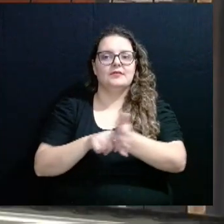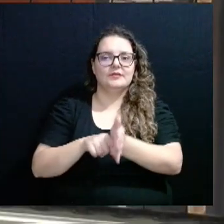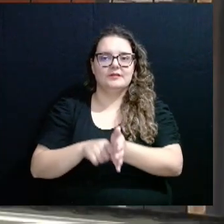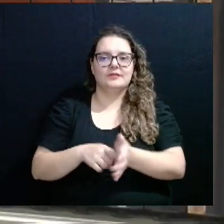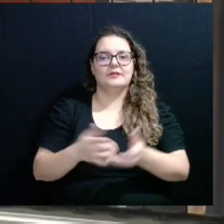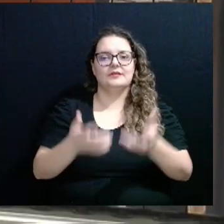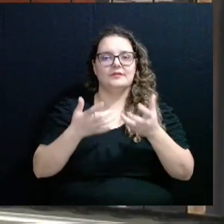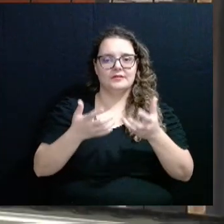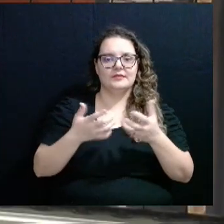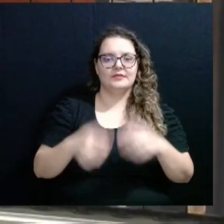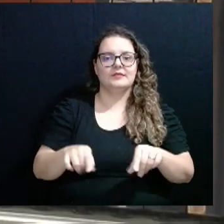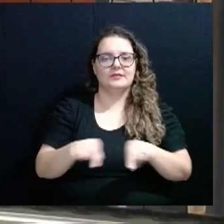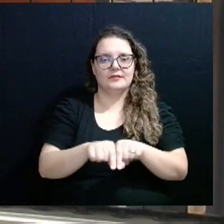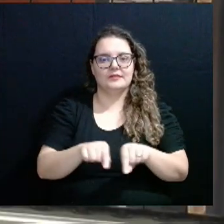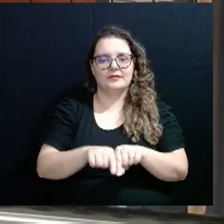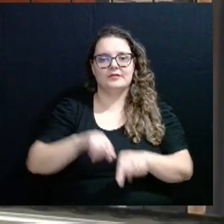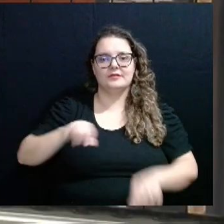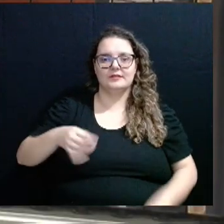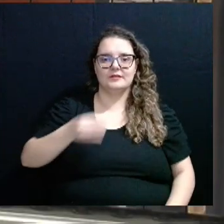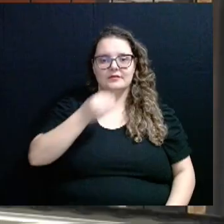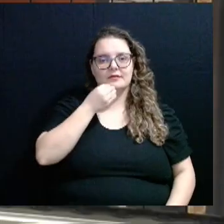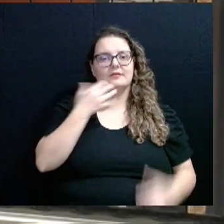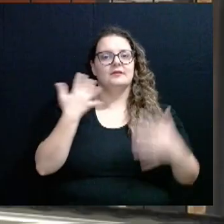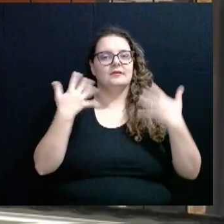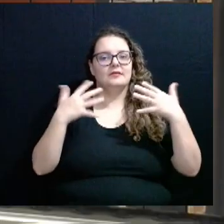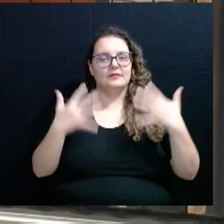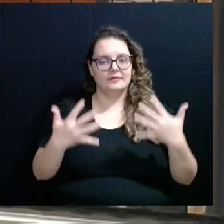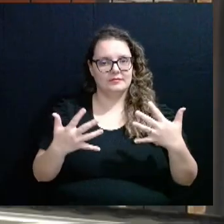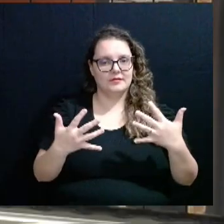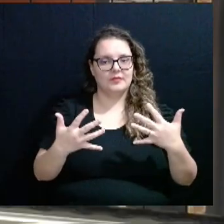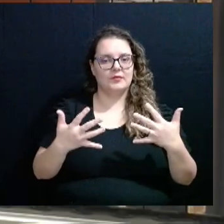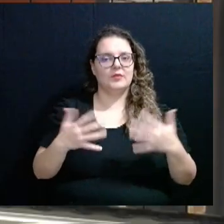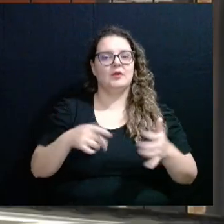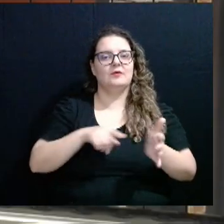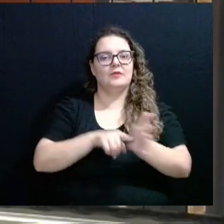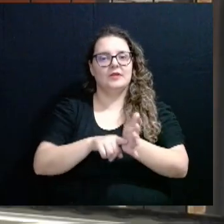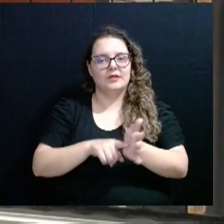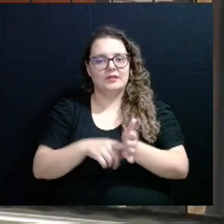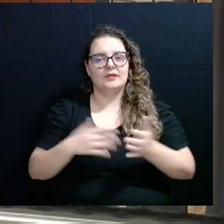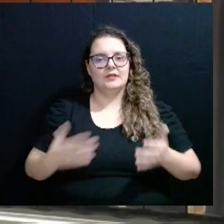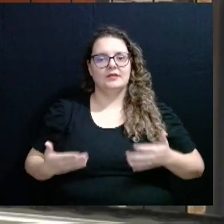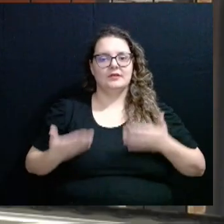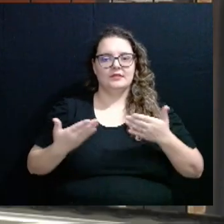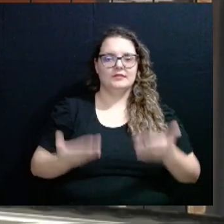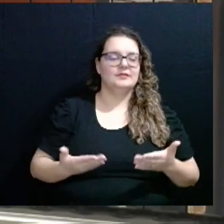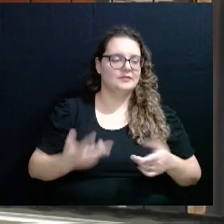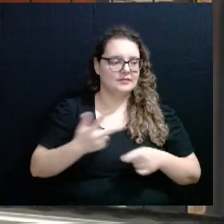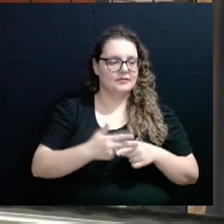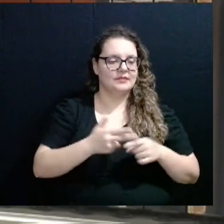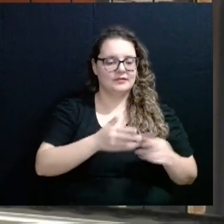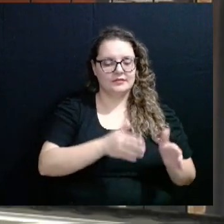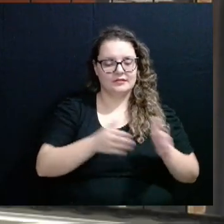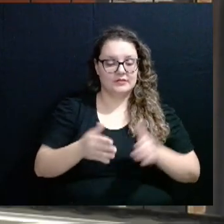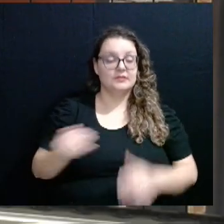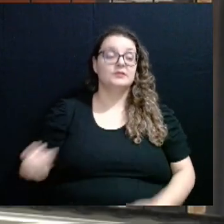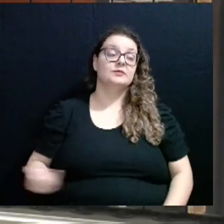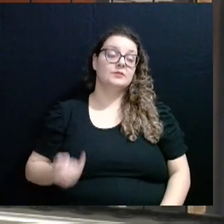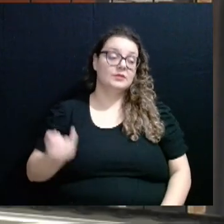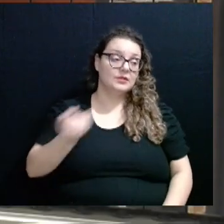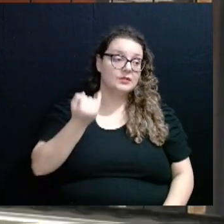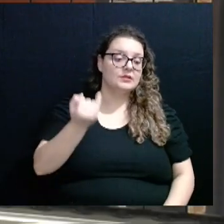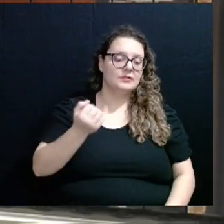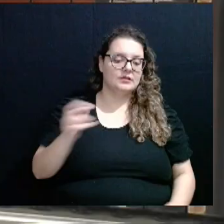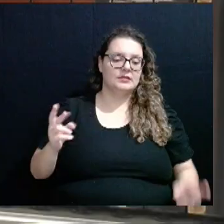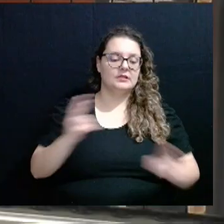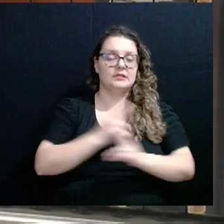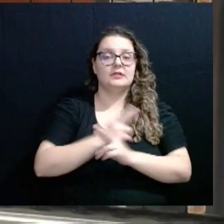inclusive, aproveitar e parabenizá-la por essa pesquisa que traz esses recortes tão importantes dessa relação, que às